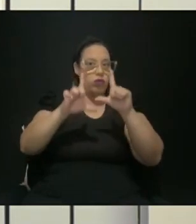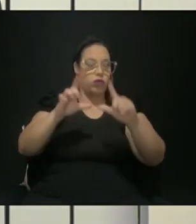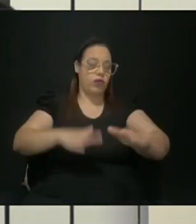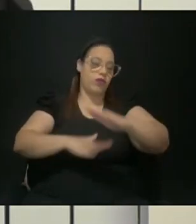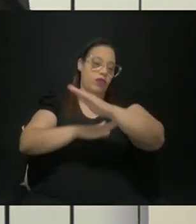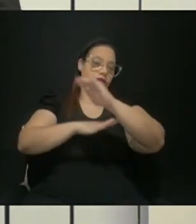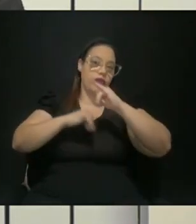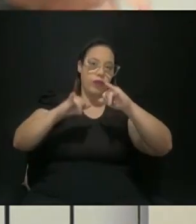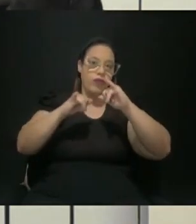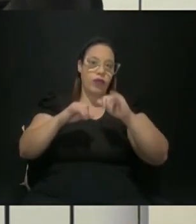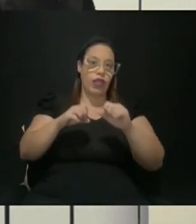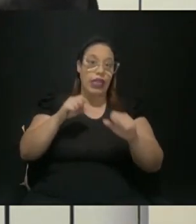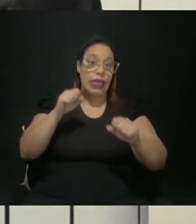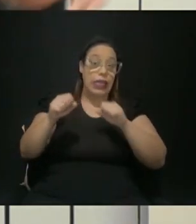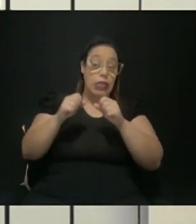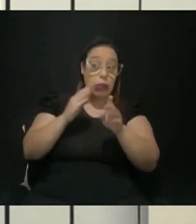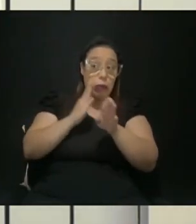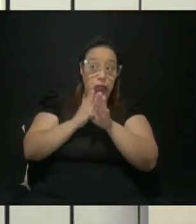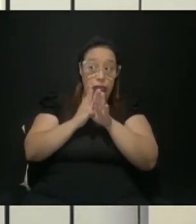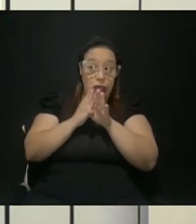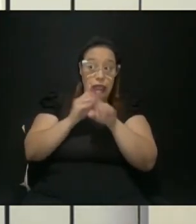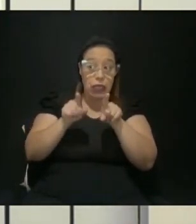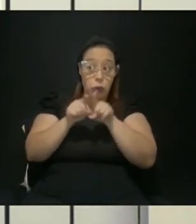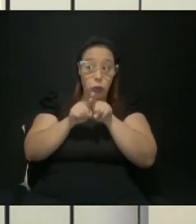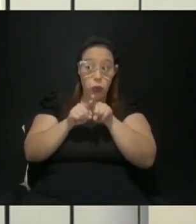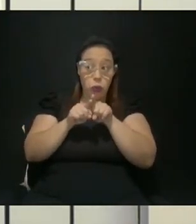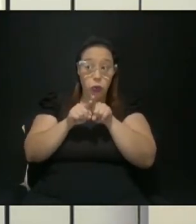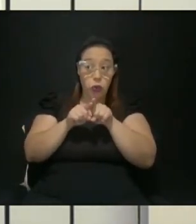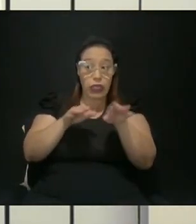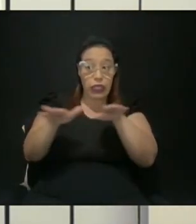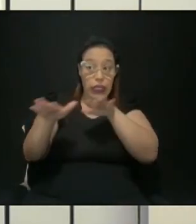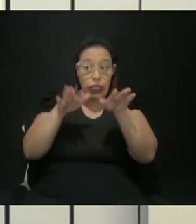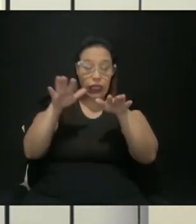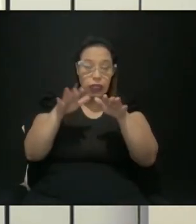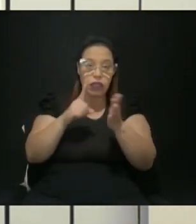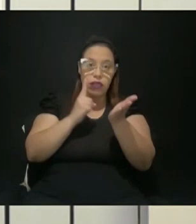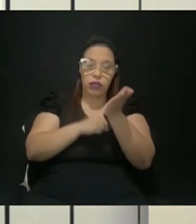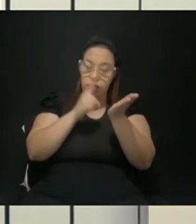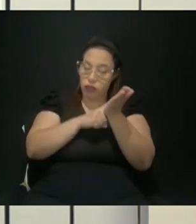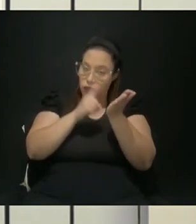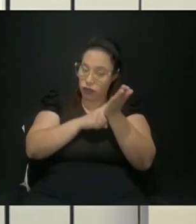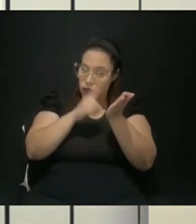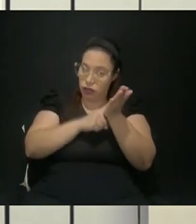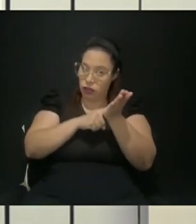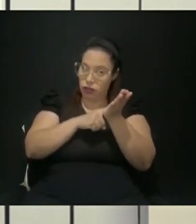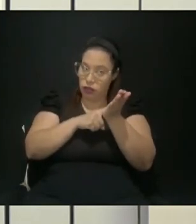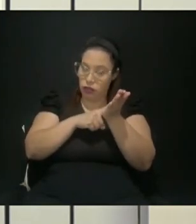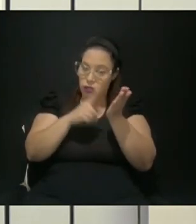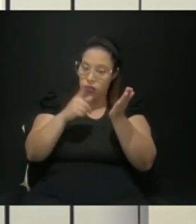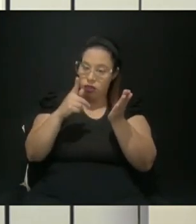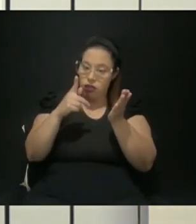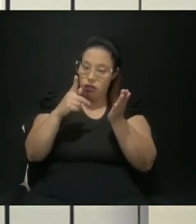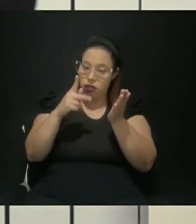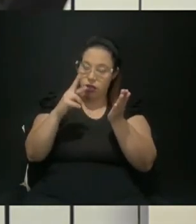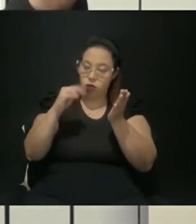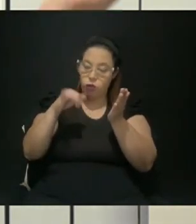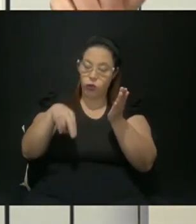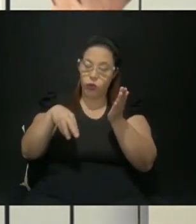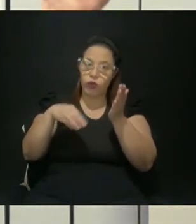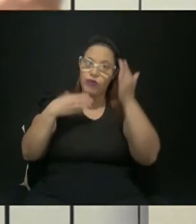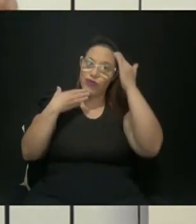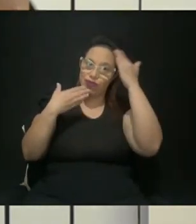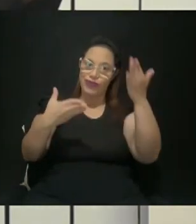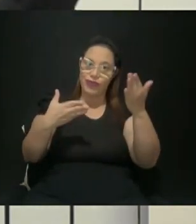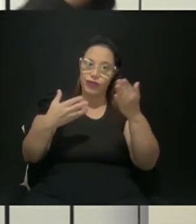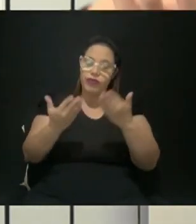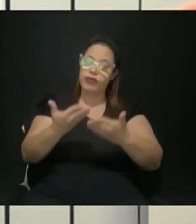tá ali perto também, para quem quiser se deslocar, então, o atendimento do Procon Campinas. E, claro, quero agradecer também a